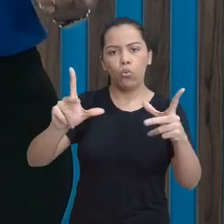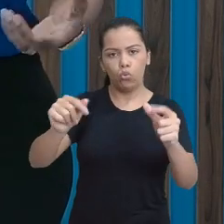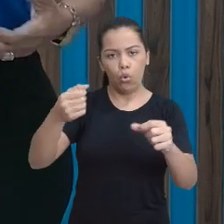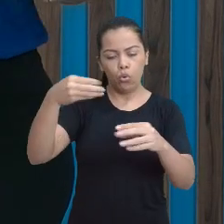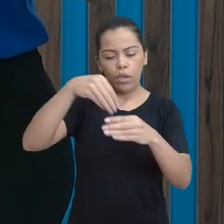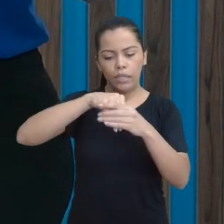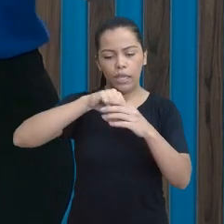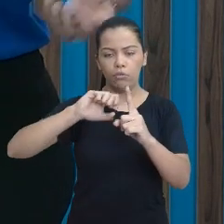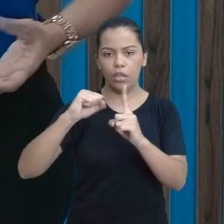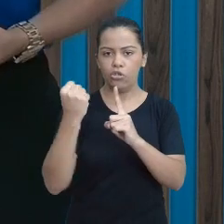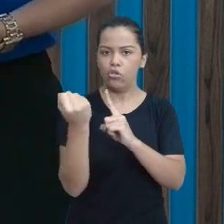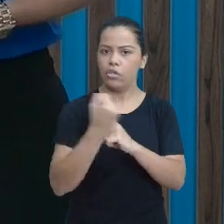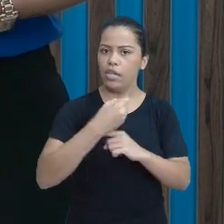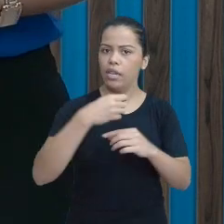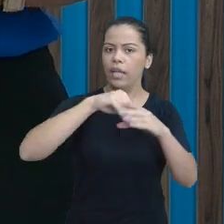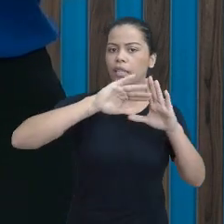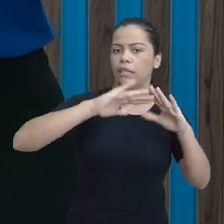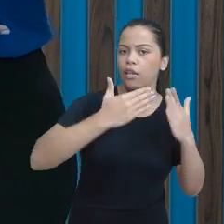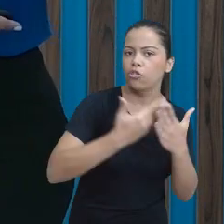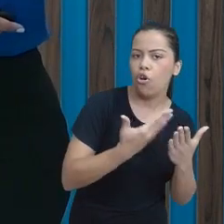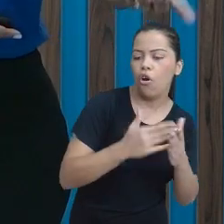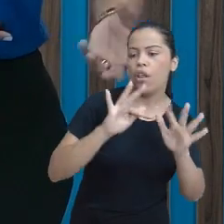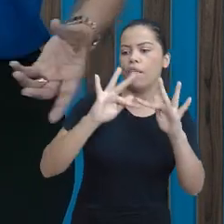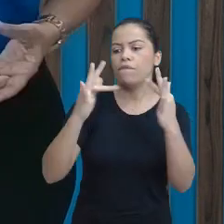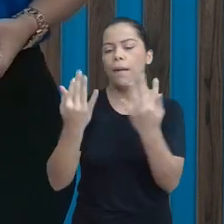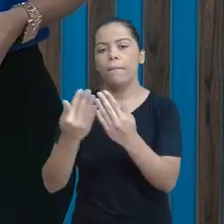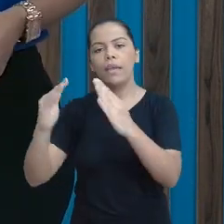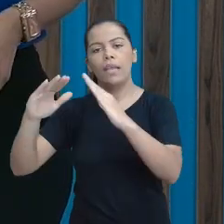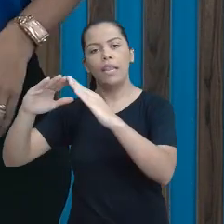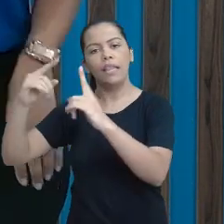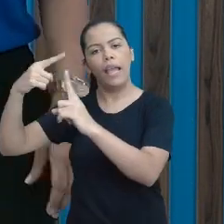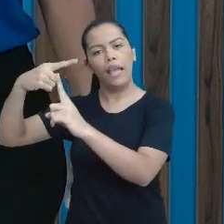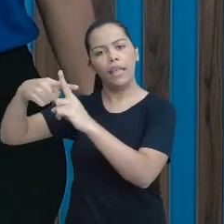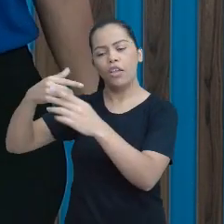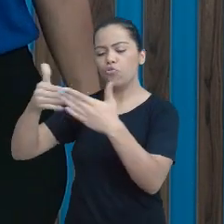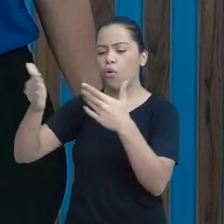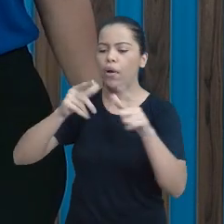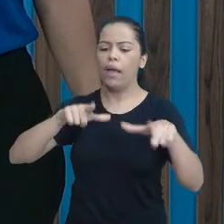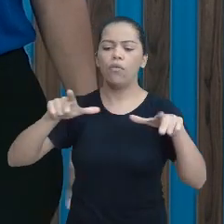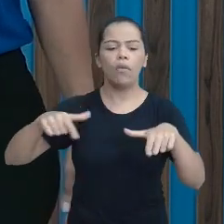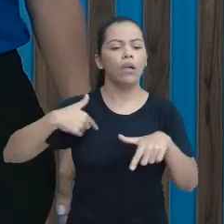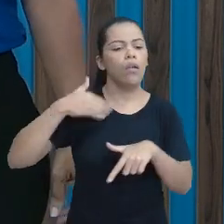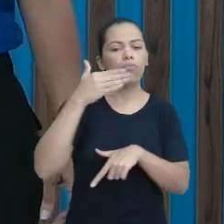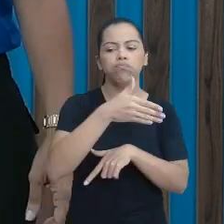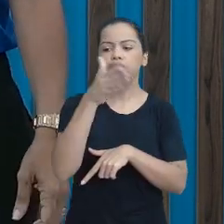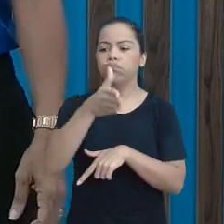na sociedade, na escola, na família, na igreja, por onde quer que eu circule.